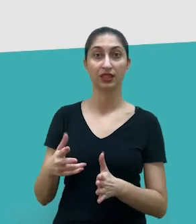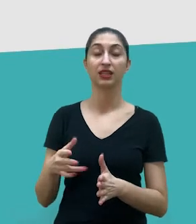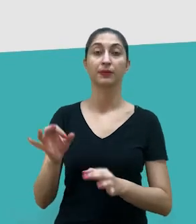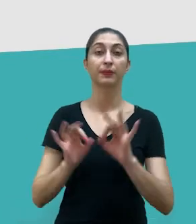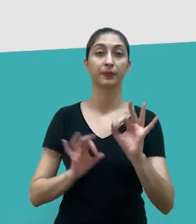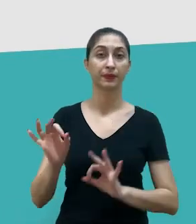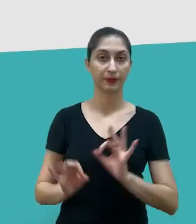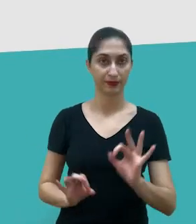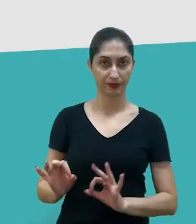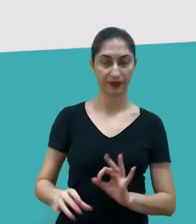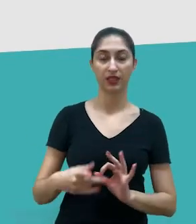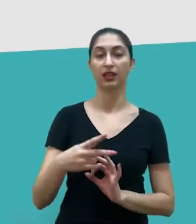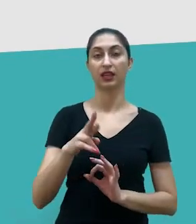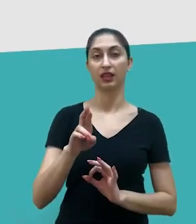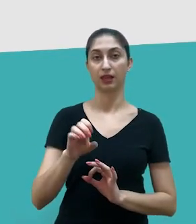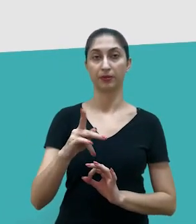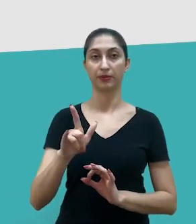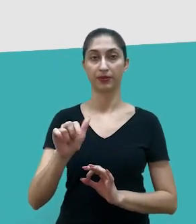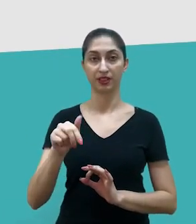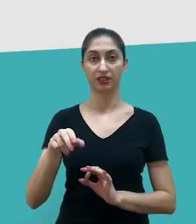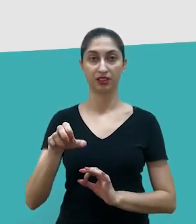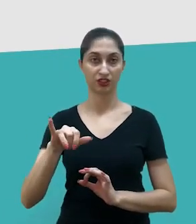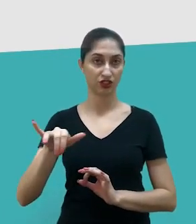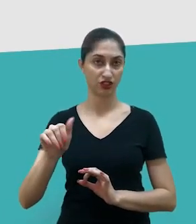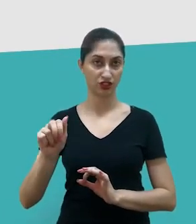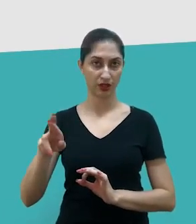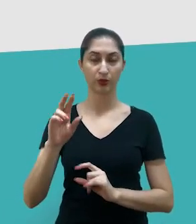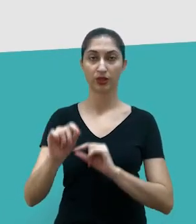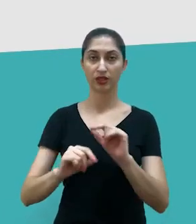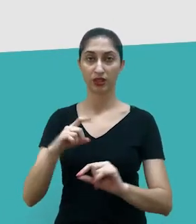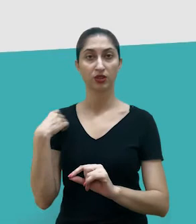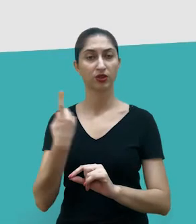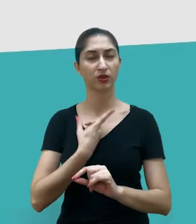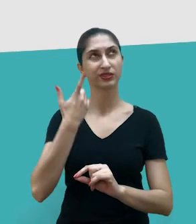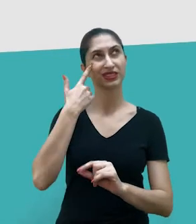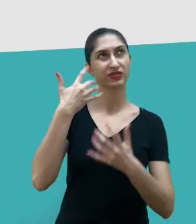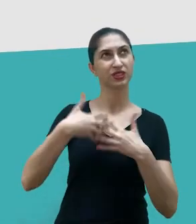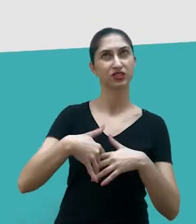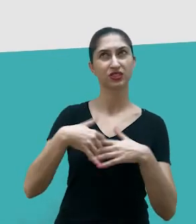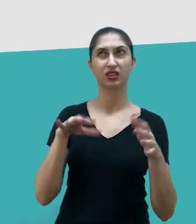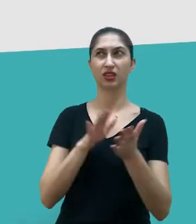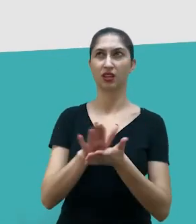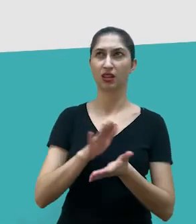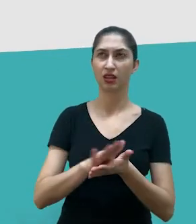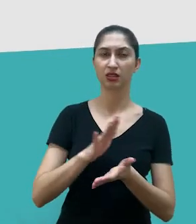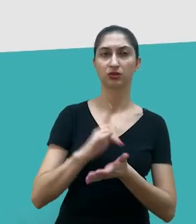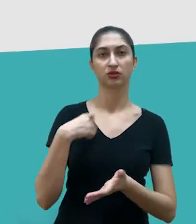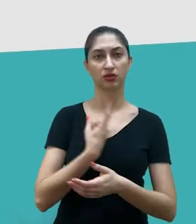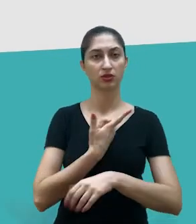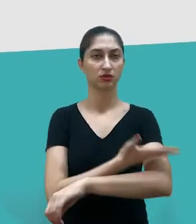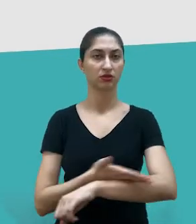replanejar. Vamos ver? Replanejar significa rever os nossos gastos, nossos hábitos de vida